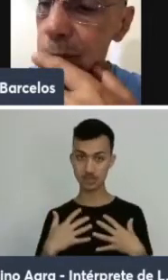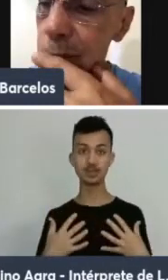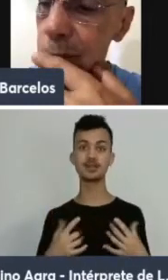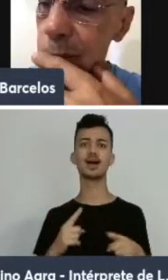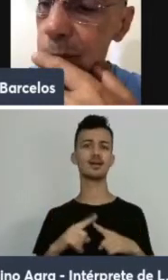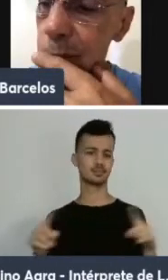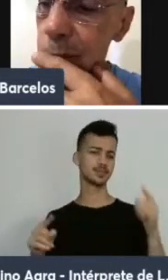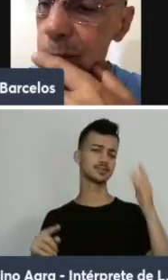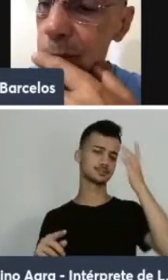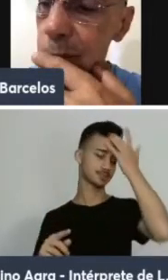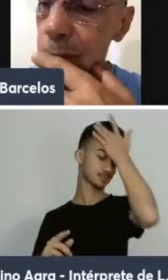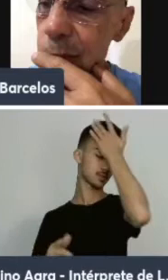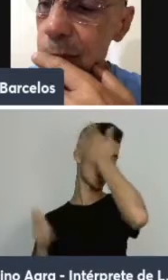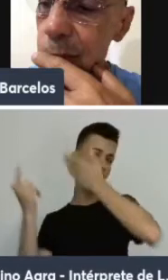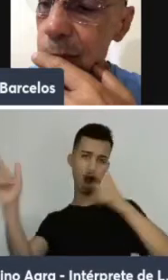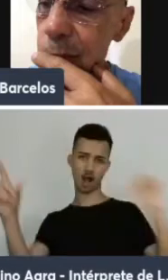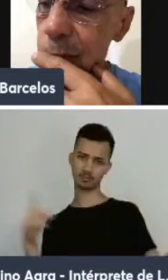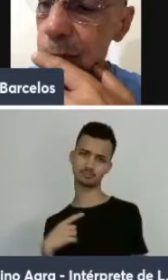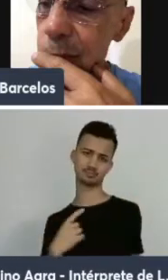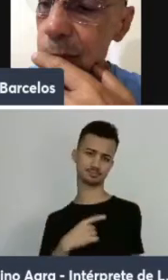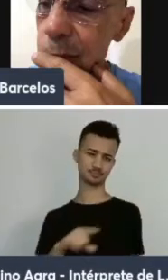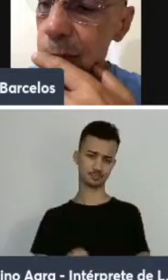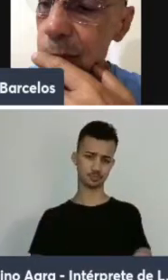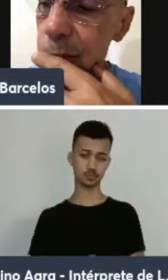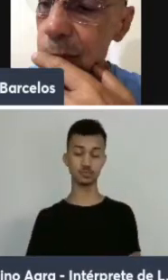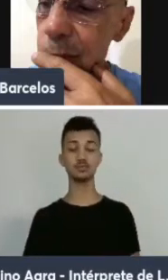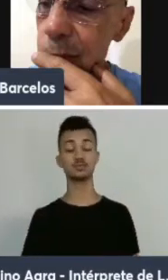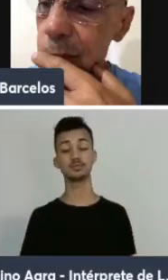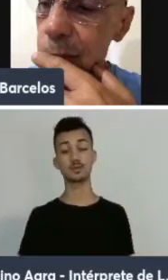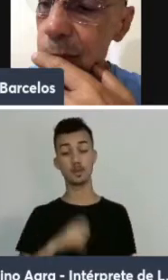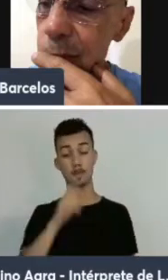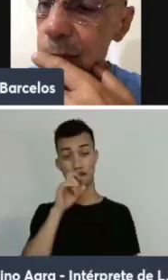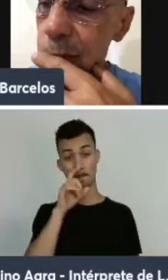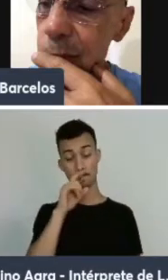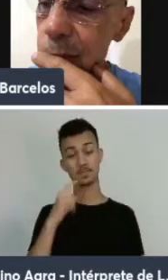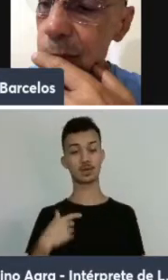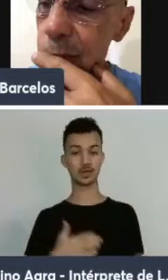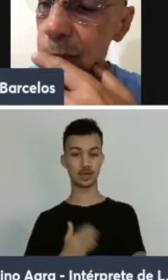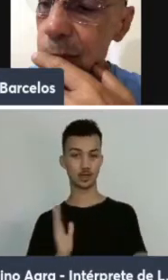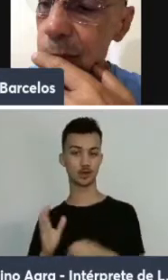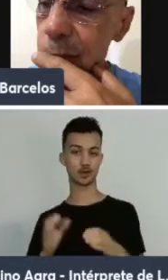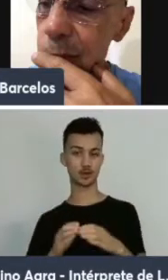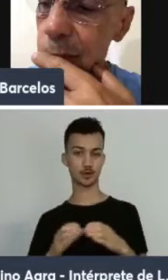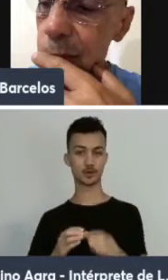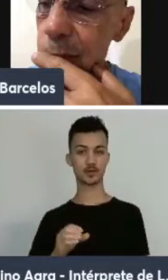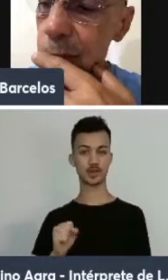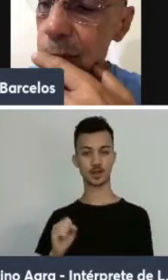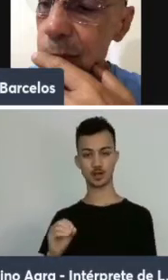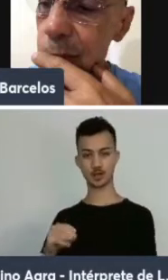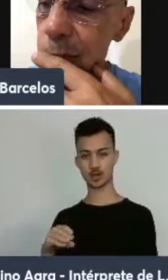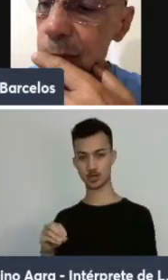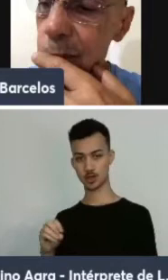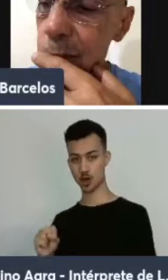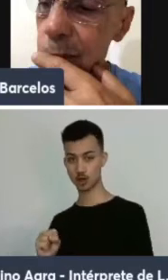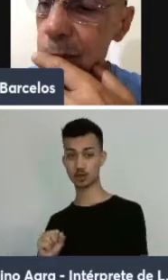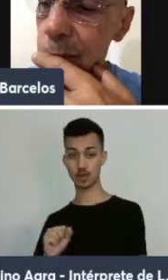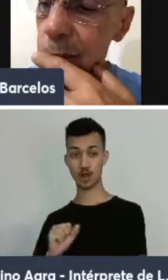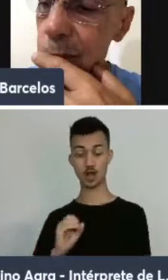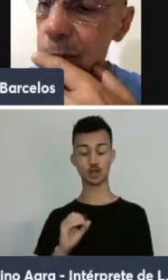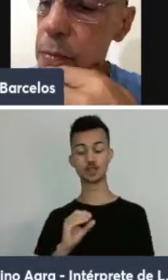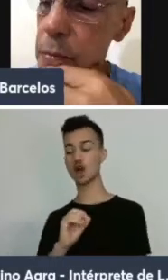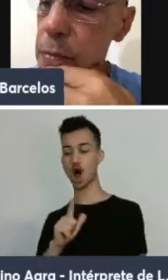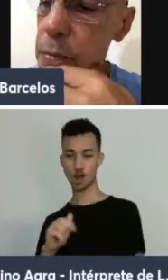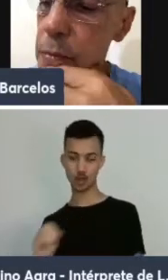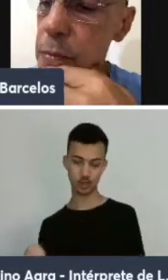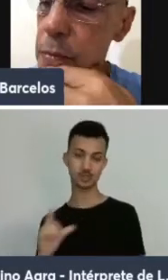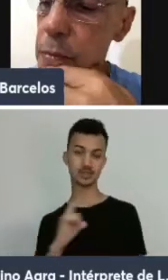corria. E aí eu entrei para o Somos, né? E o Somos era um grupo assim que ele tinha, era um dos maiores grupos